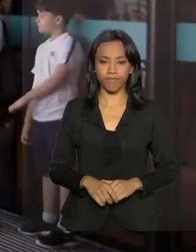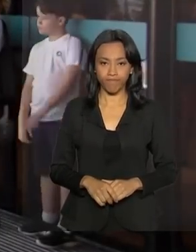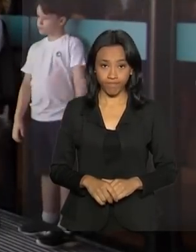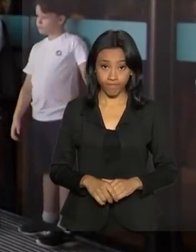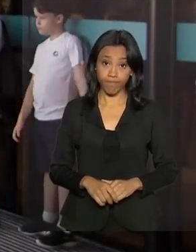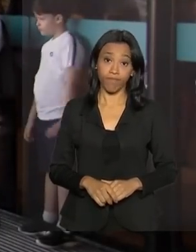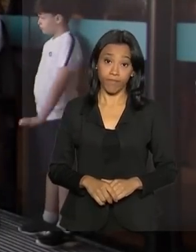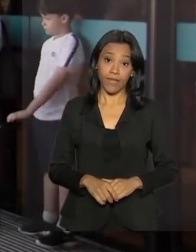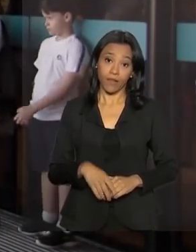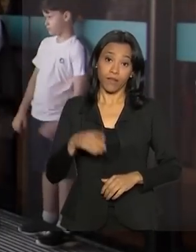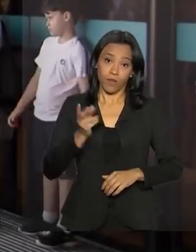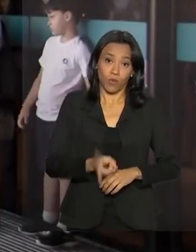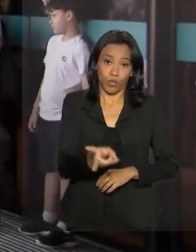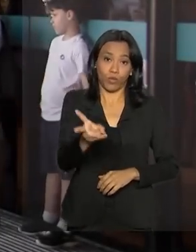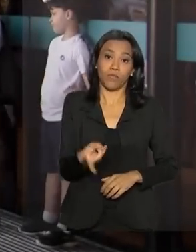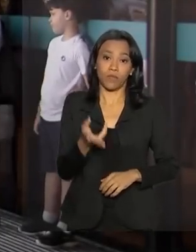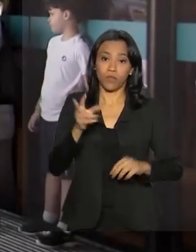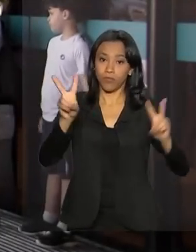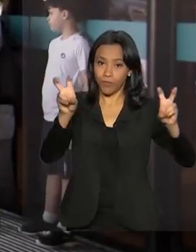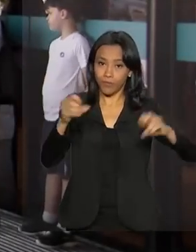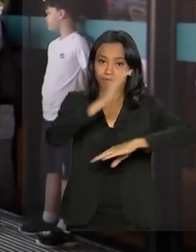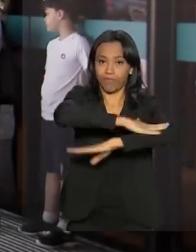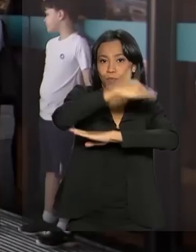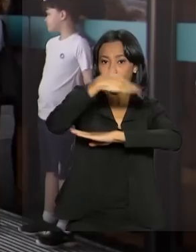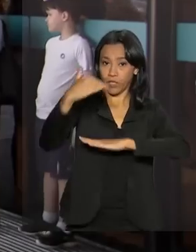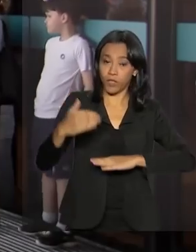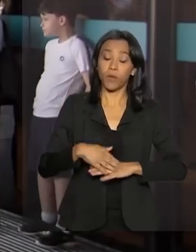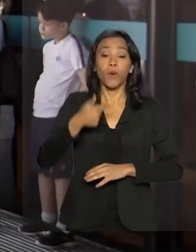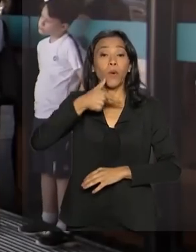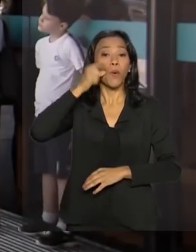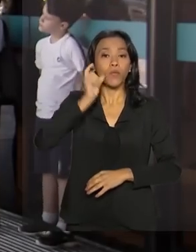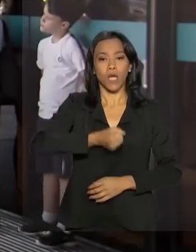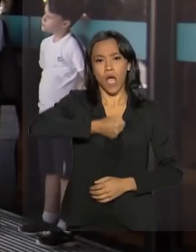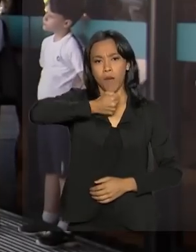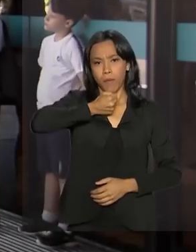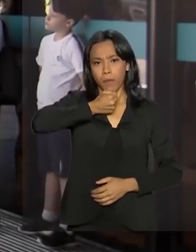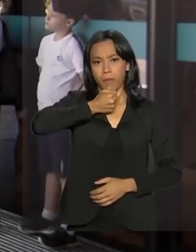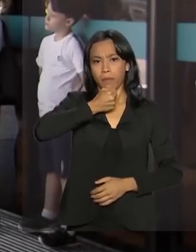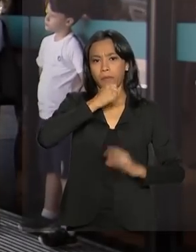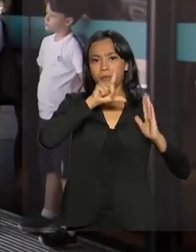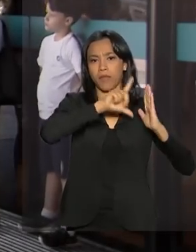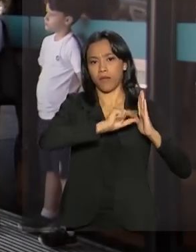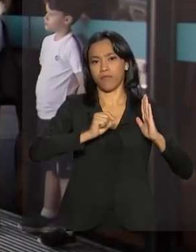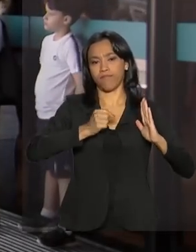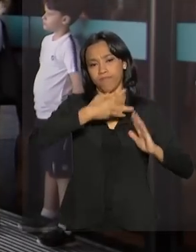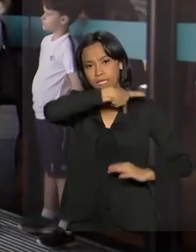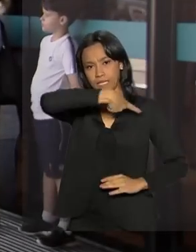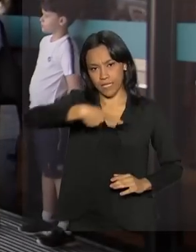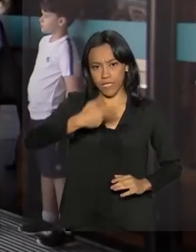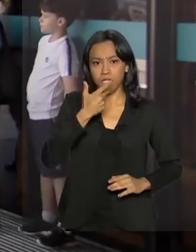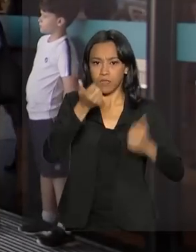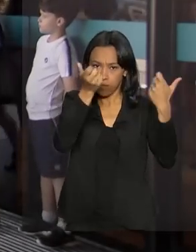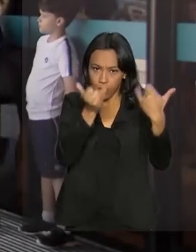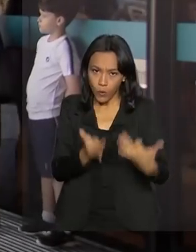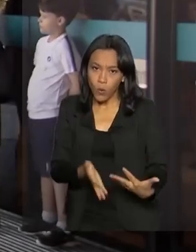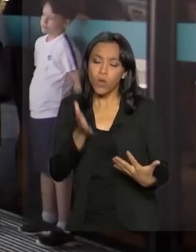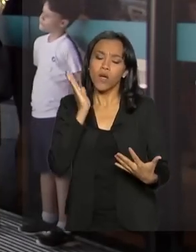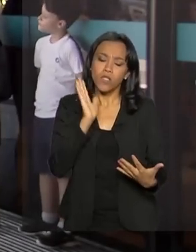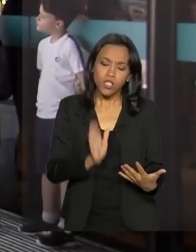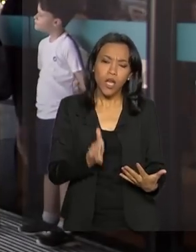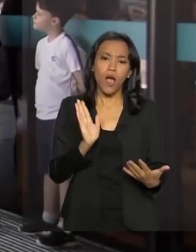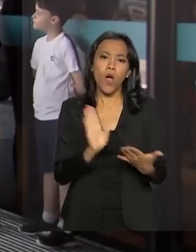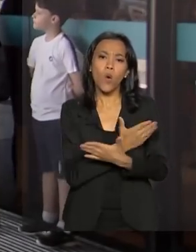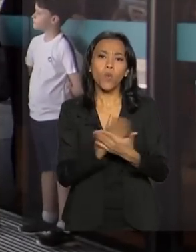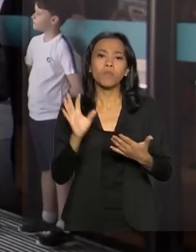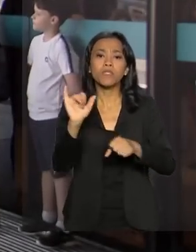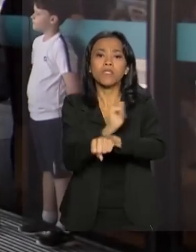Ainda sobre a situação em Brumadinho, ontem o porta-voz da Presidência da República, Otávio Rego Barros, informou algumas medidas que estão sendo tomadas pelo